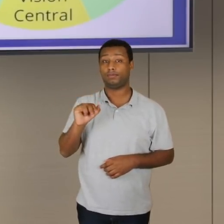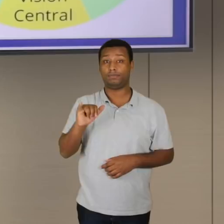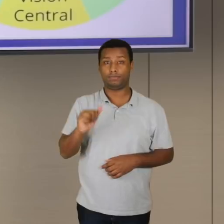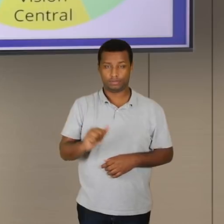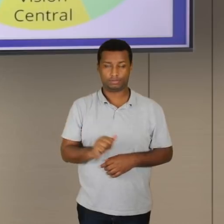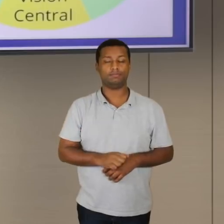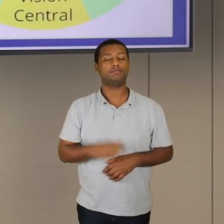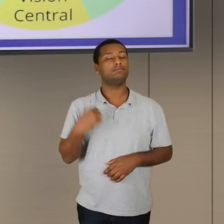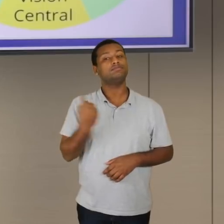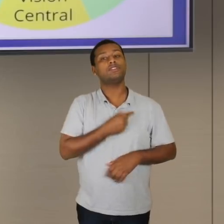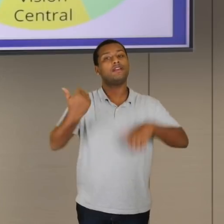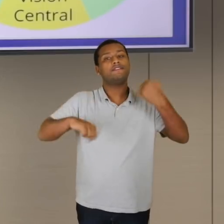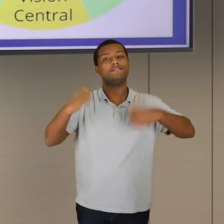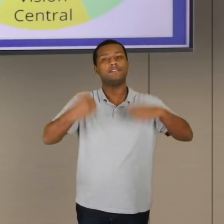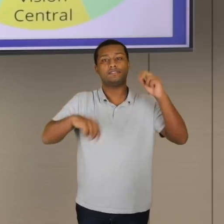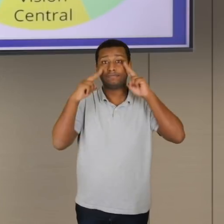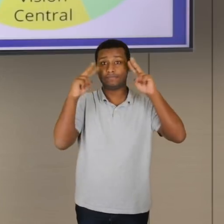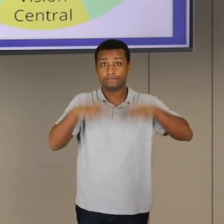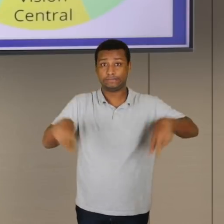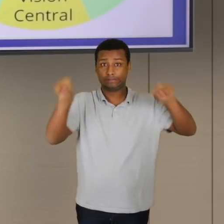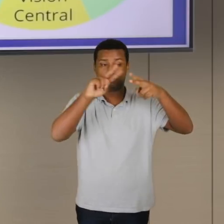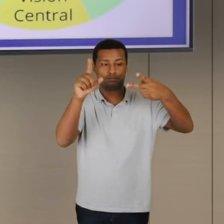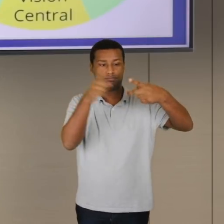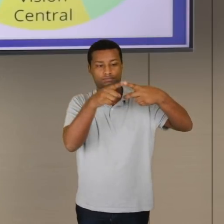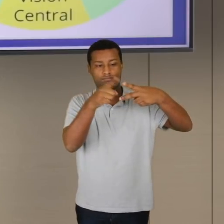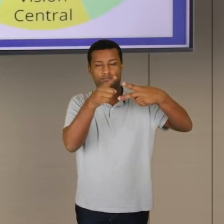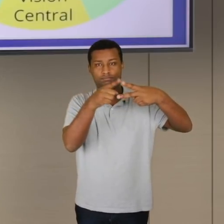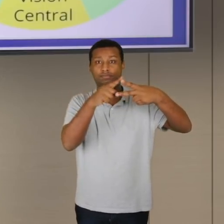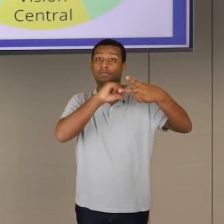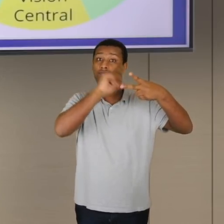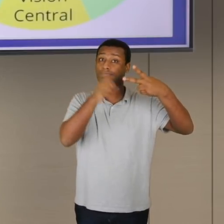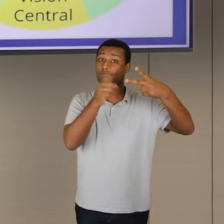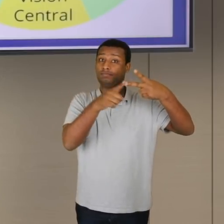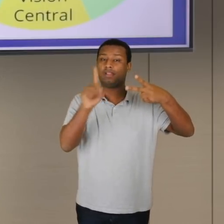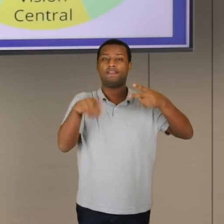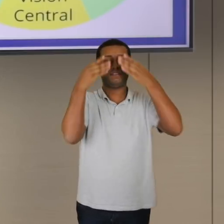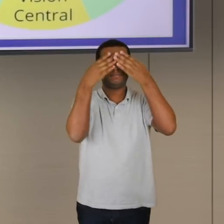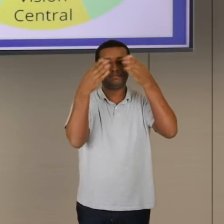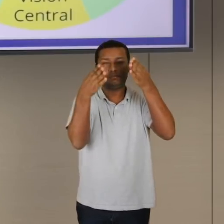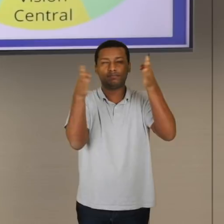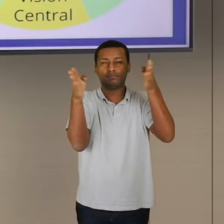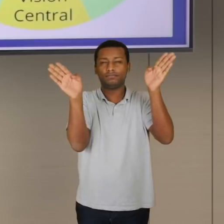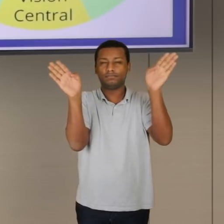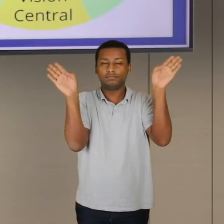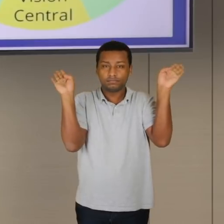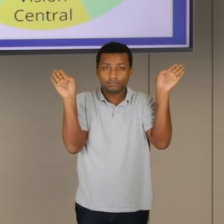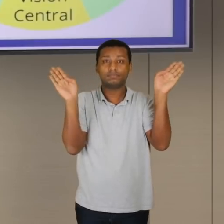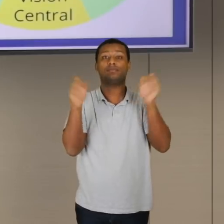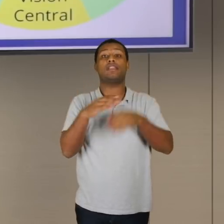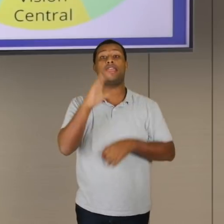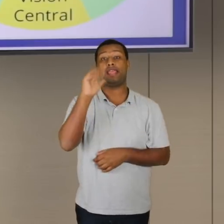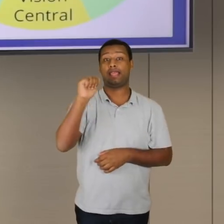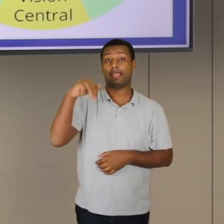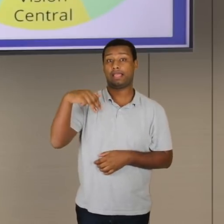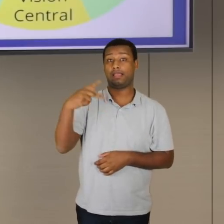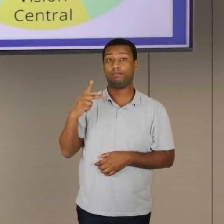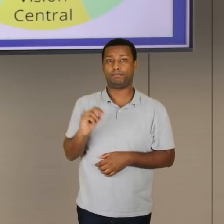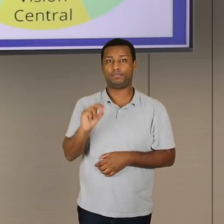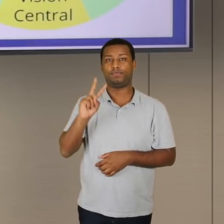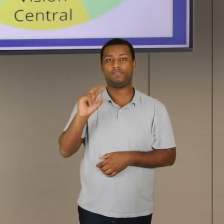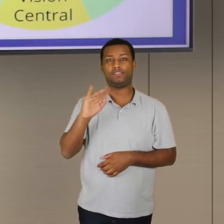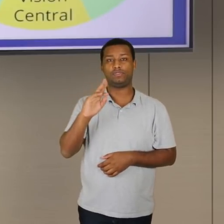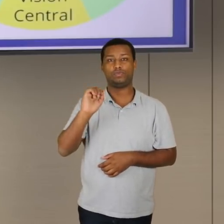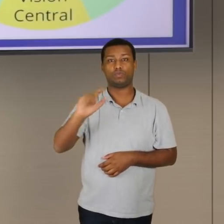visão periférica, ela serve para isso. Pessoas com baixa visão, eles perdem a visão periférica.